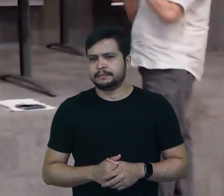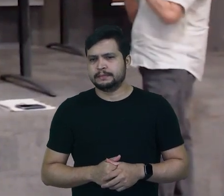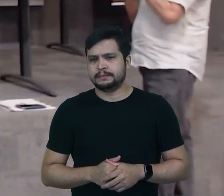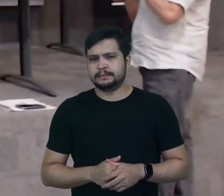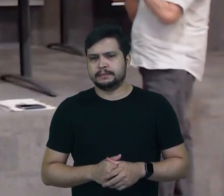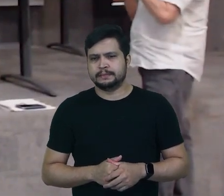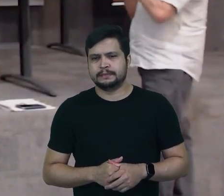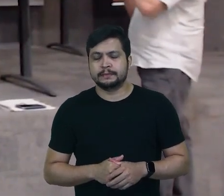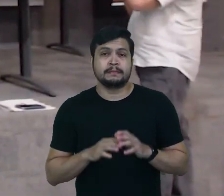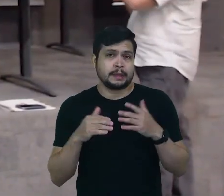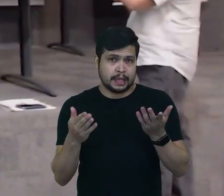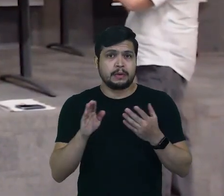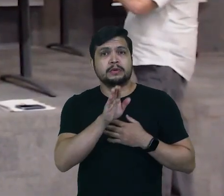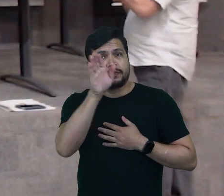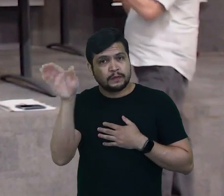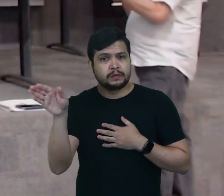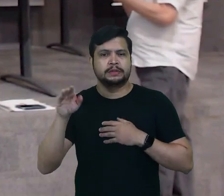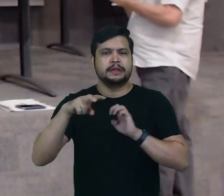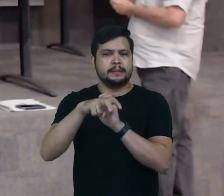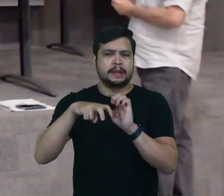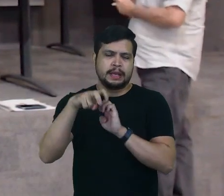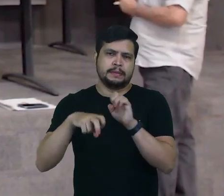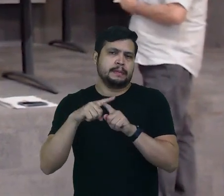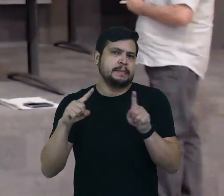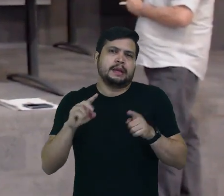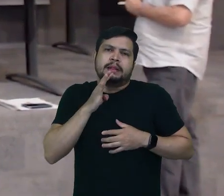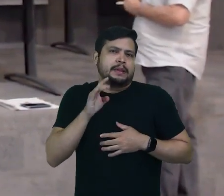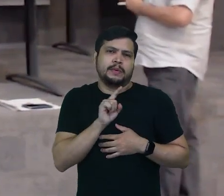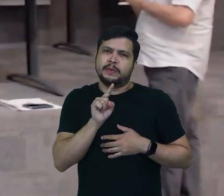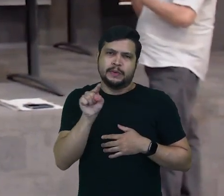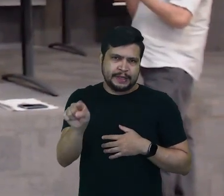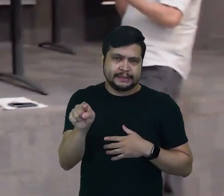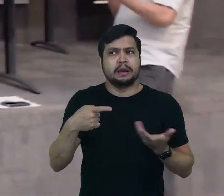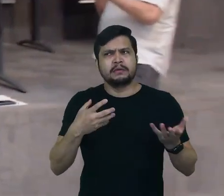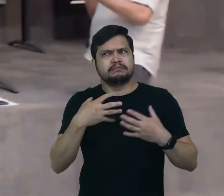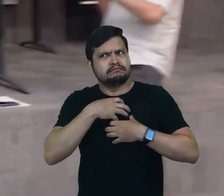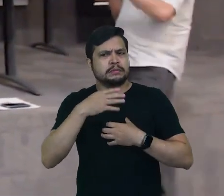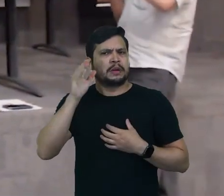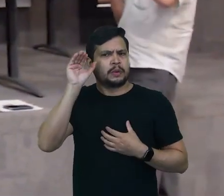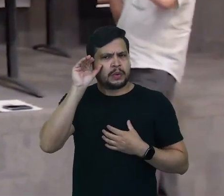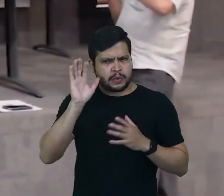diretora, sem conhecê-la, eu fiquei muito orgulhoso também. Porque